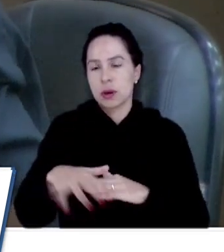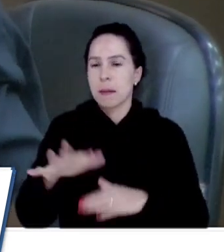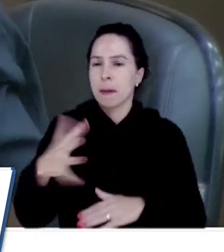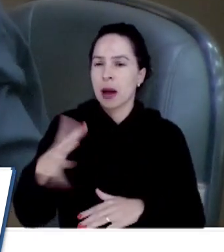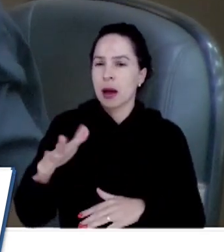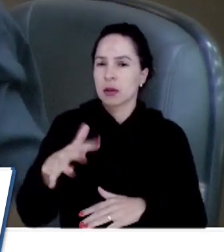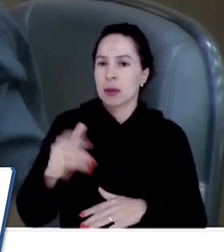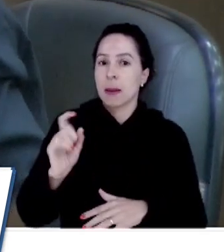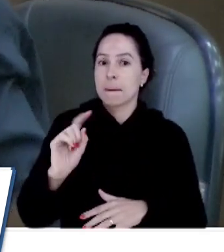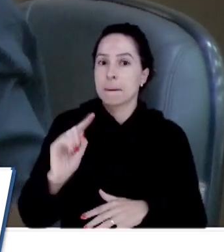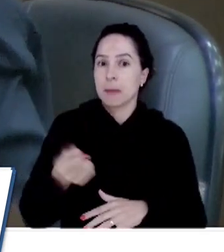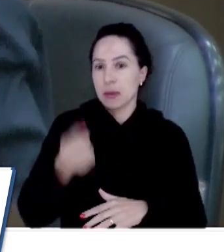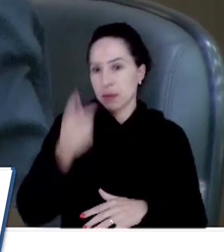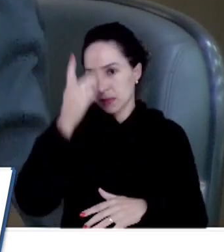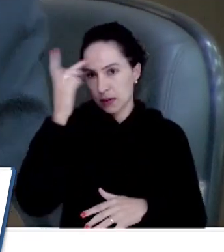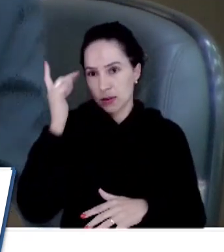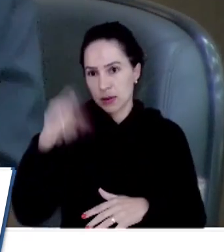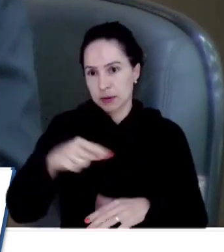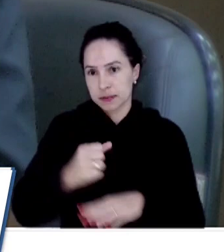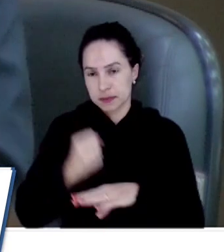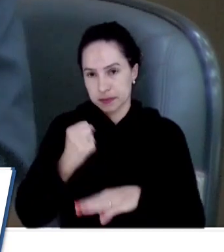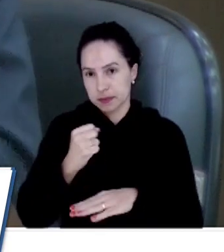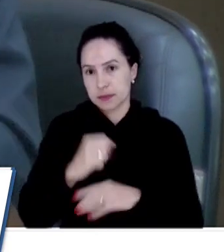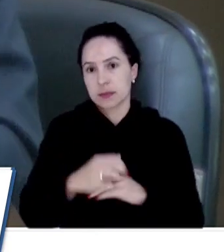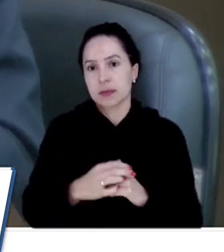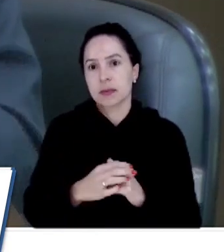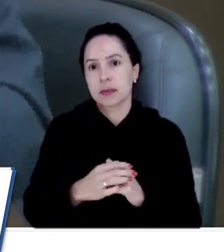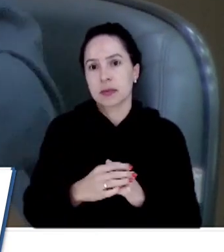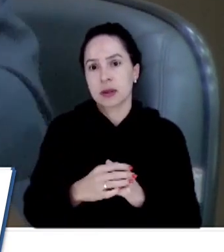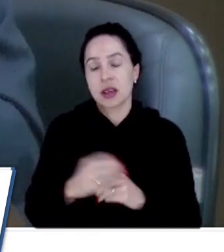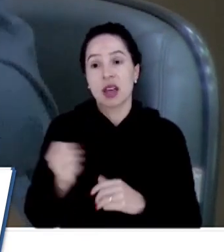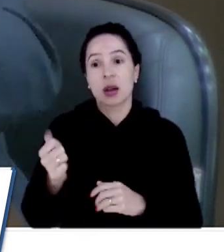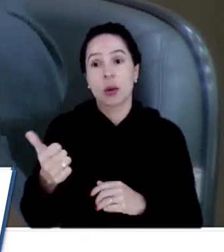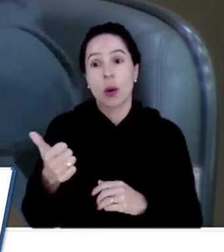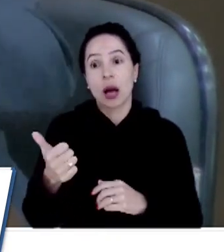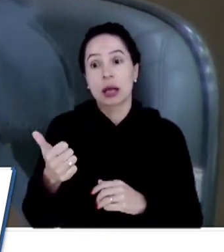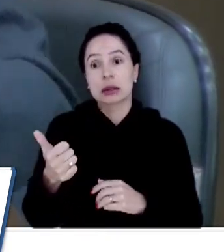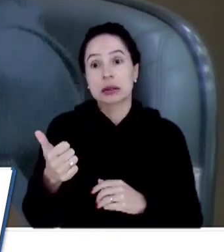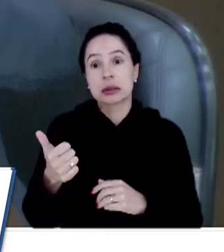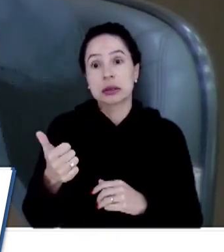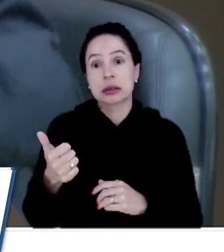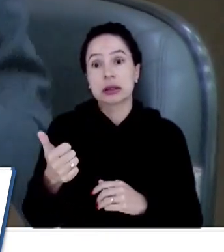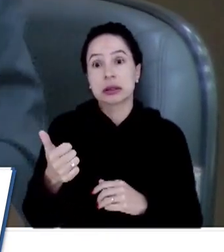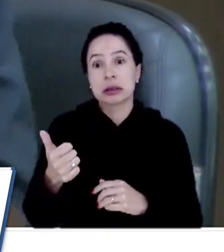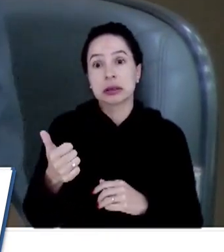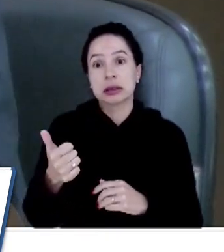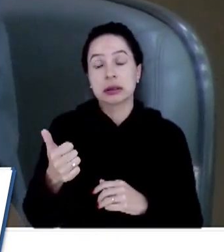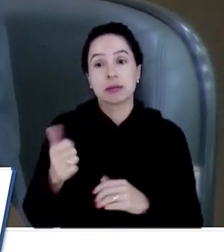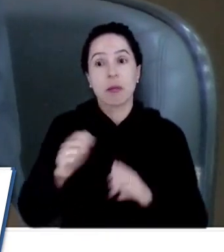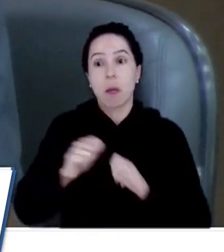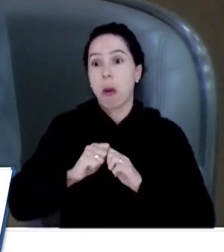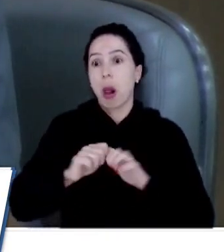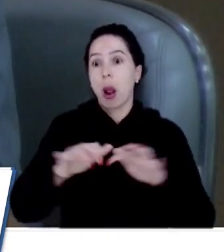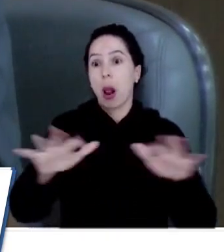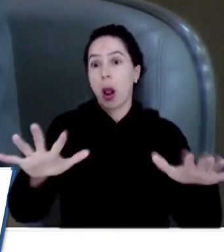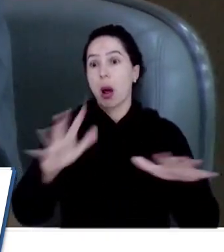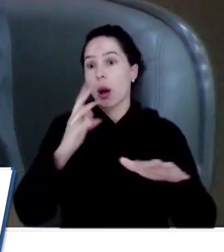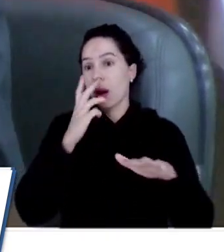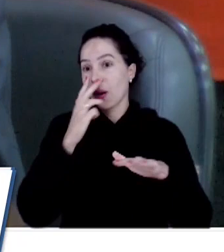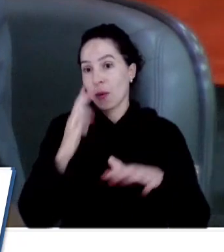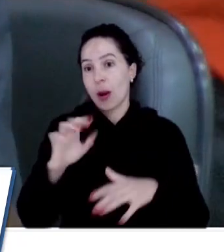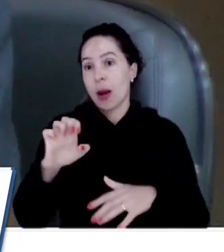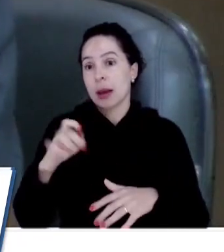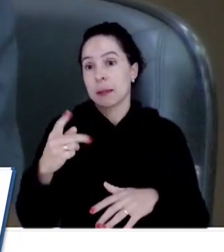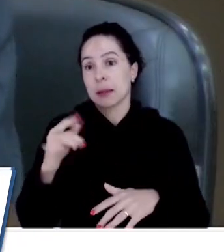aproximadamente 1.000 pessoas na cidade de Franca. Isso é quase que uma epidemia, vamos falar assim. Então,